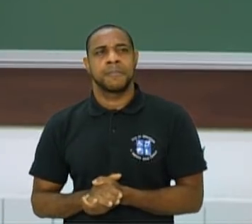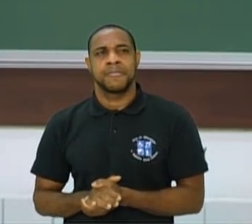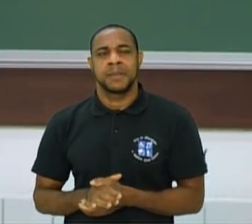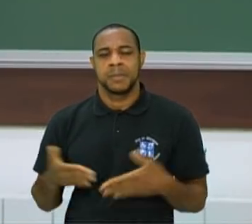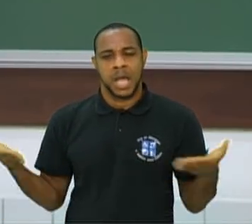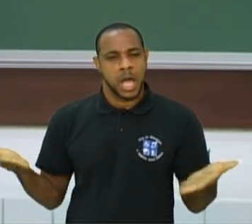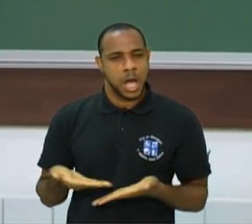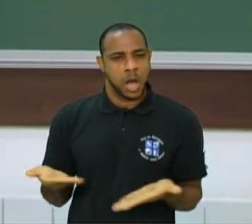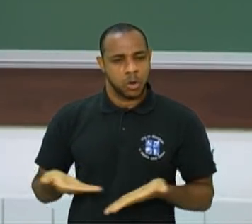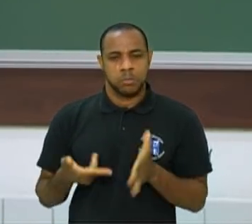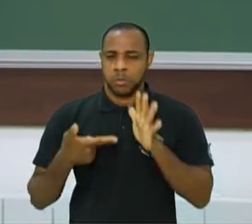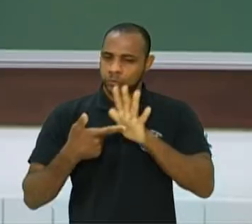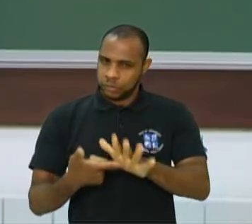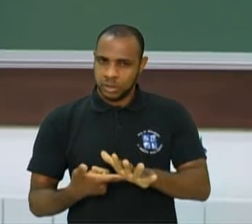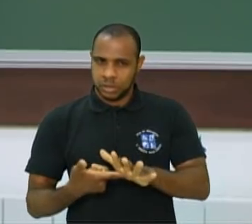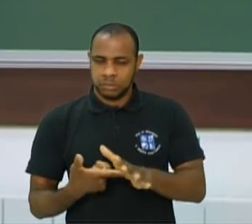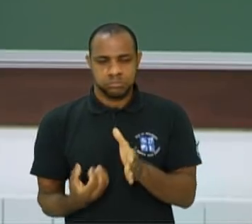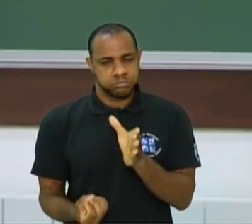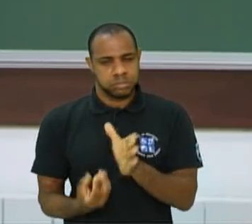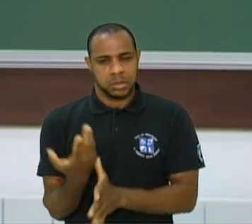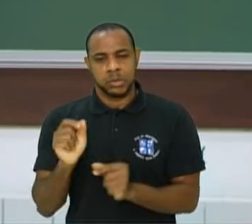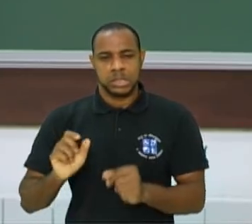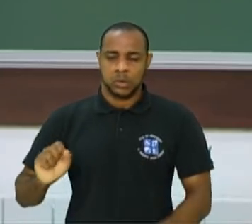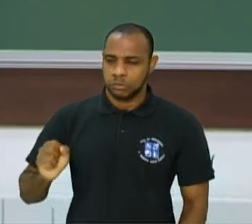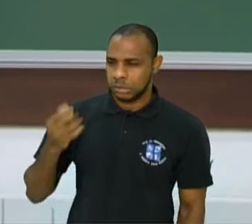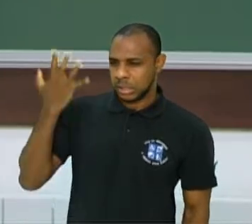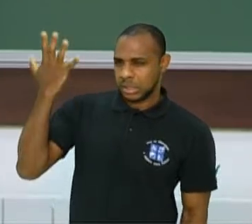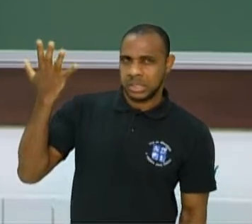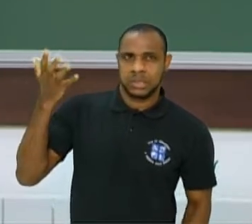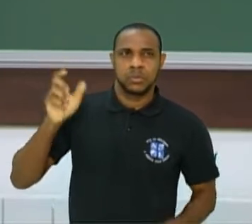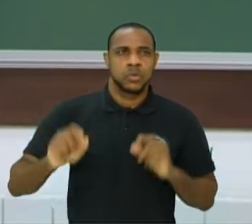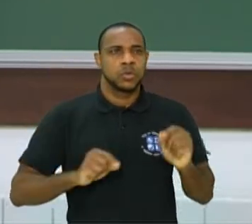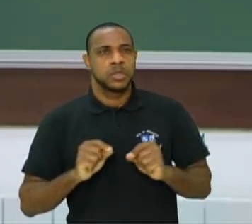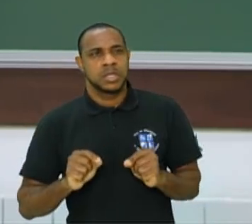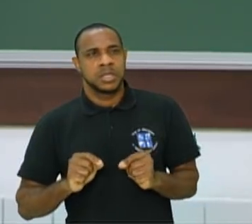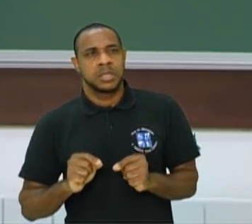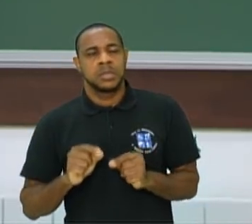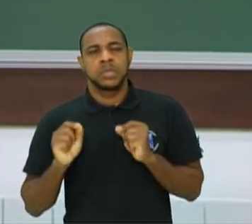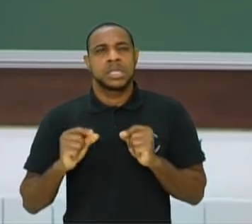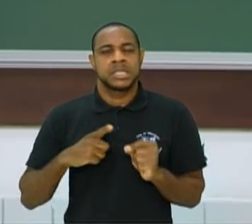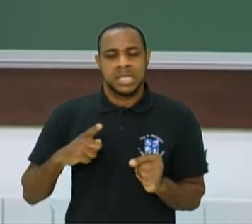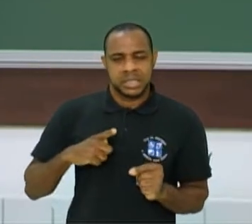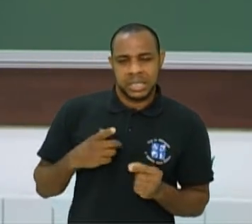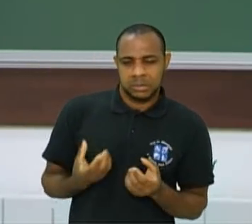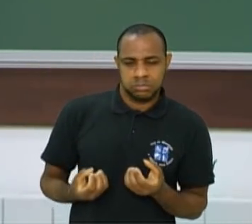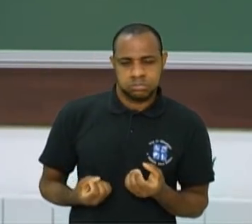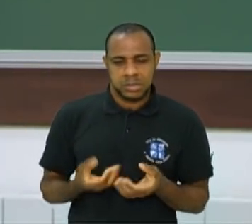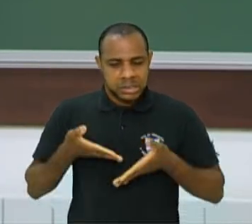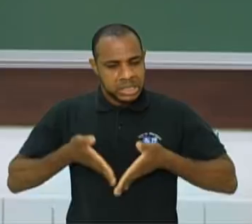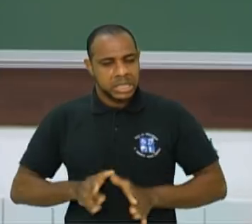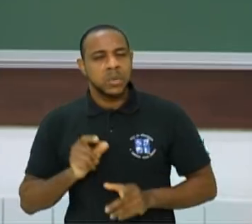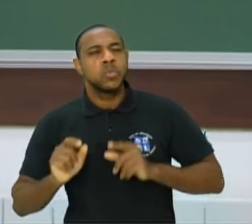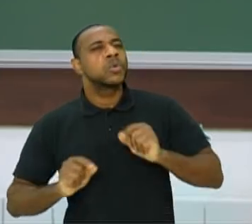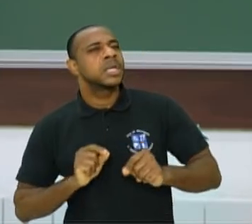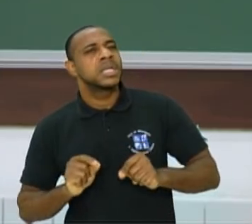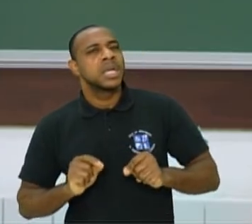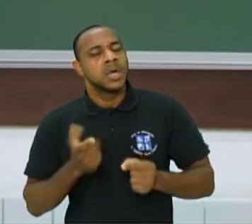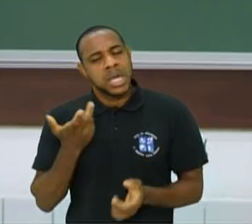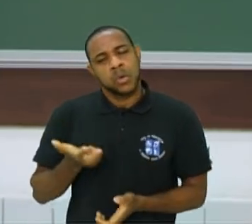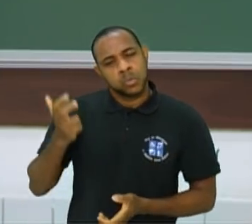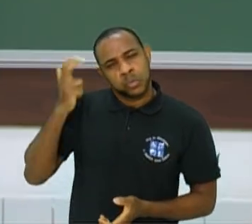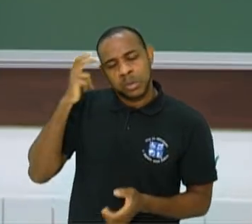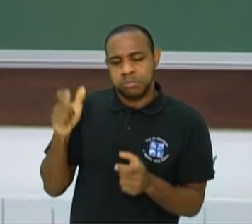para agora, assim, o que está germinando, o que está nascendo, que frutos estão dando, né? Essa